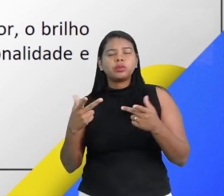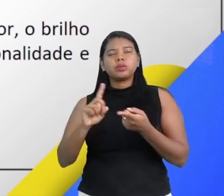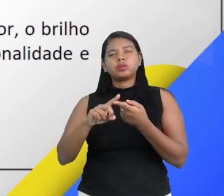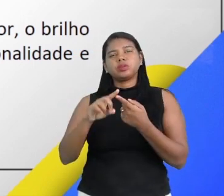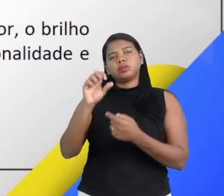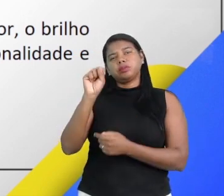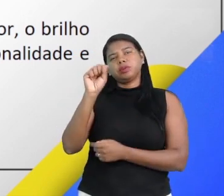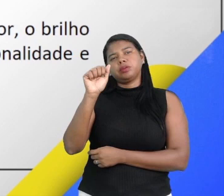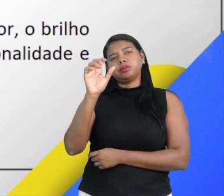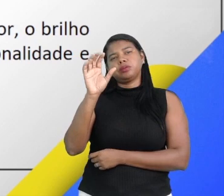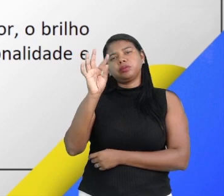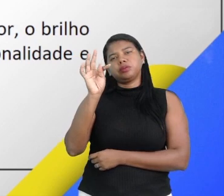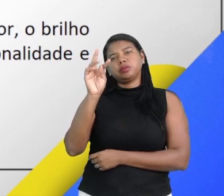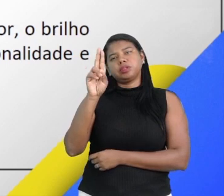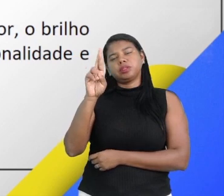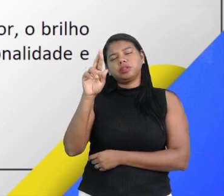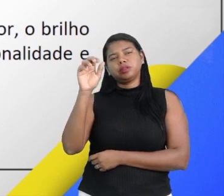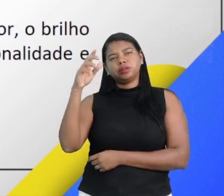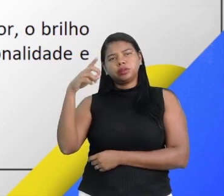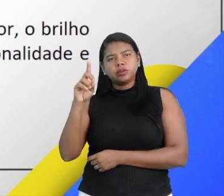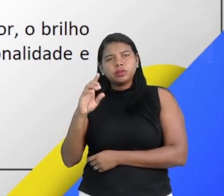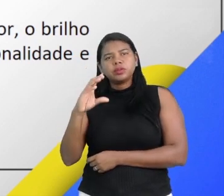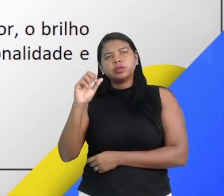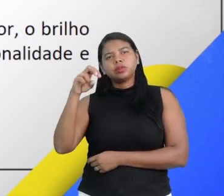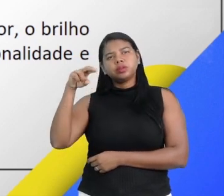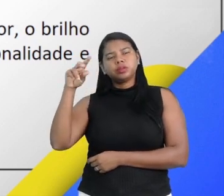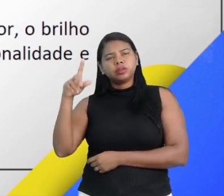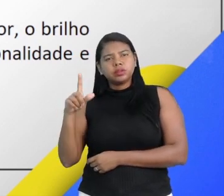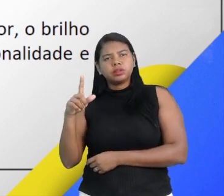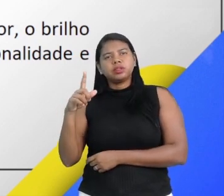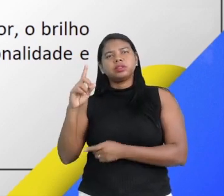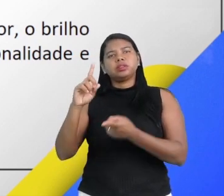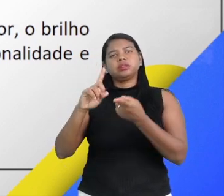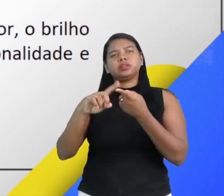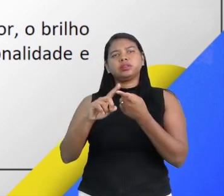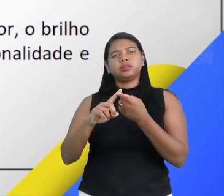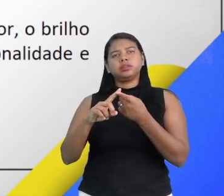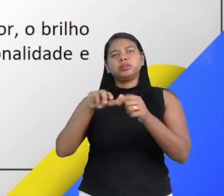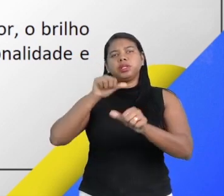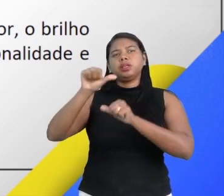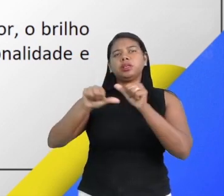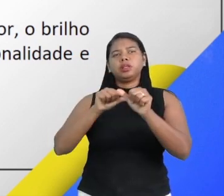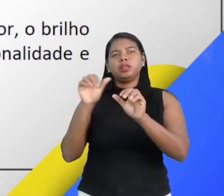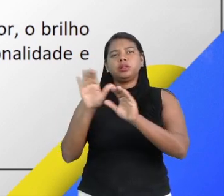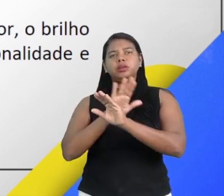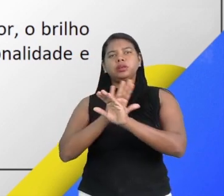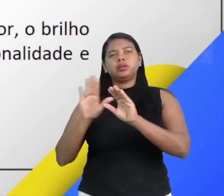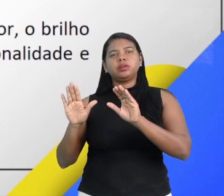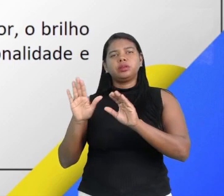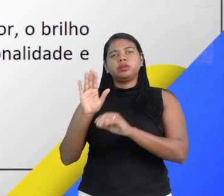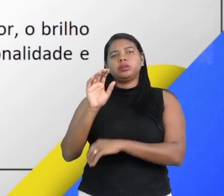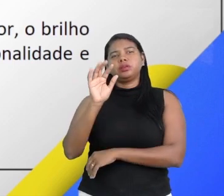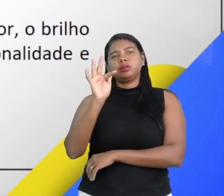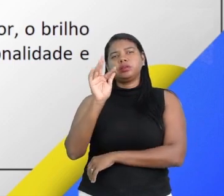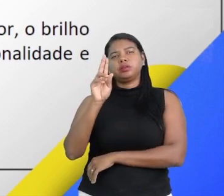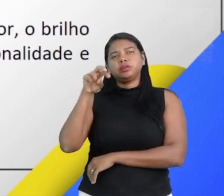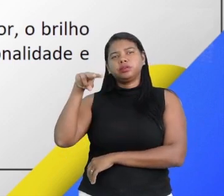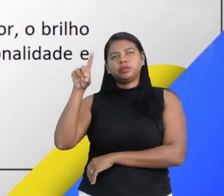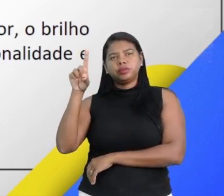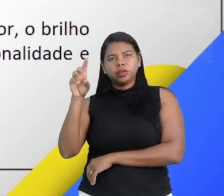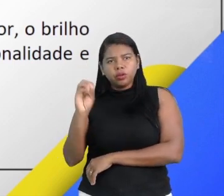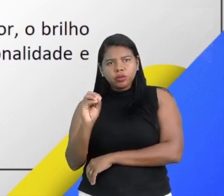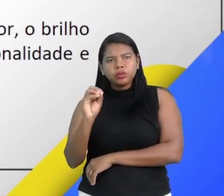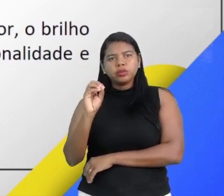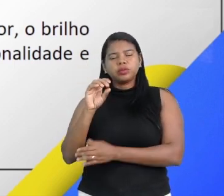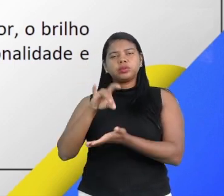e mexer com brilho e colocar uma camada e remover um fundo. Então é importante trabalhar com camadas. Então os softwares